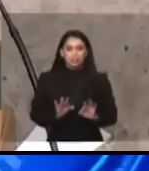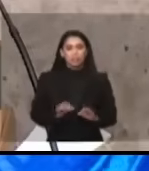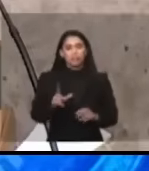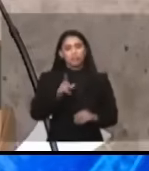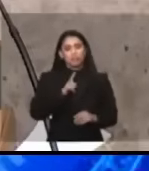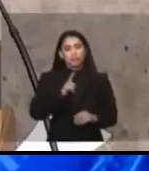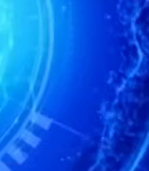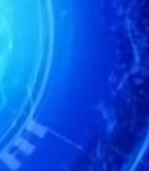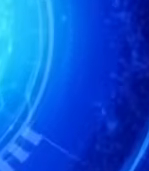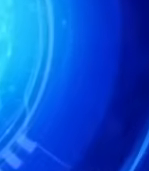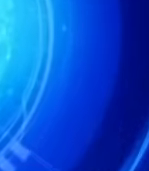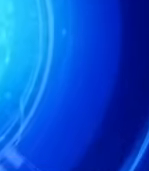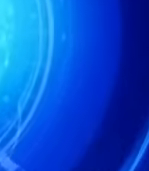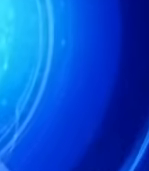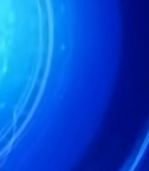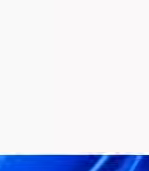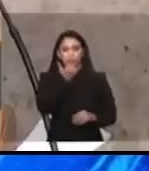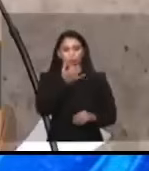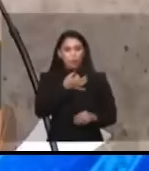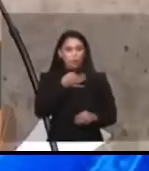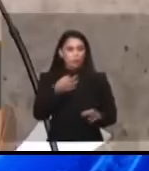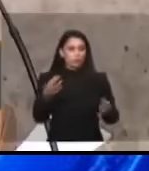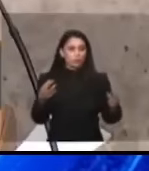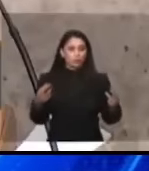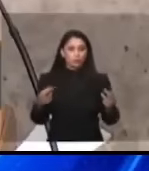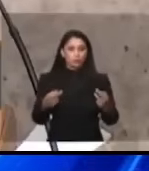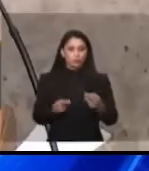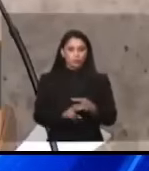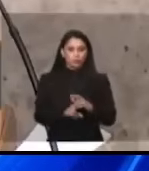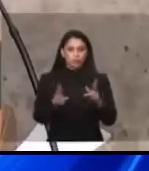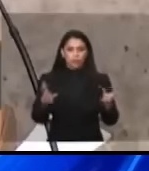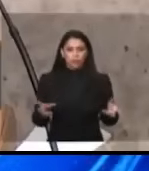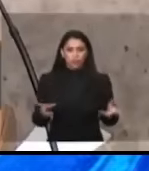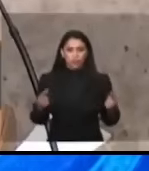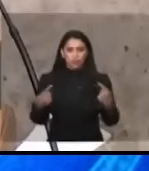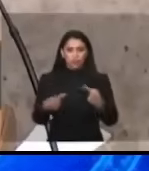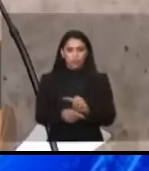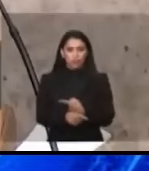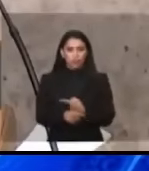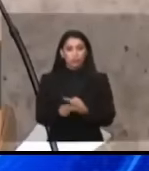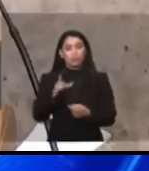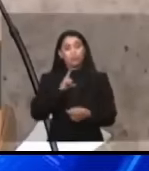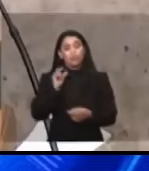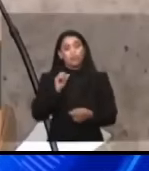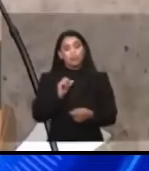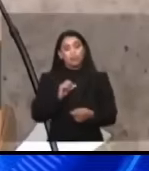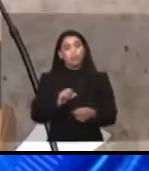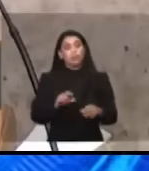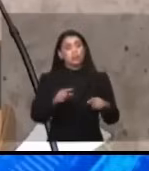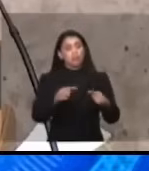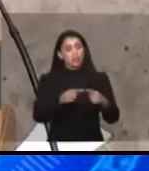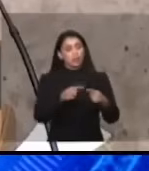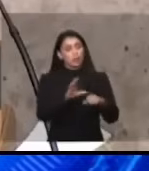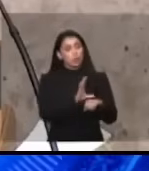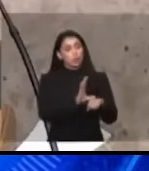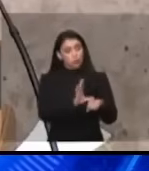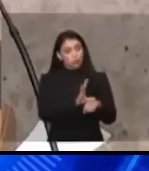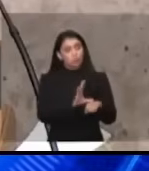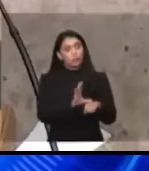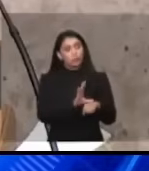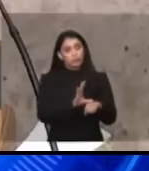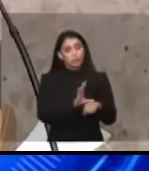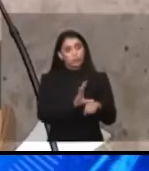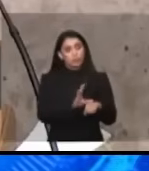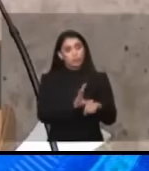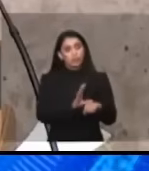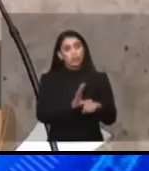pedido toda velha divergência no sentido do acerto à luz da Constituição, considerada que era